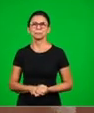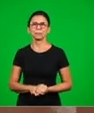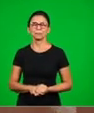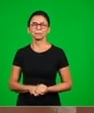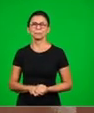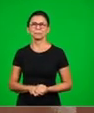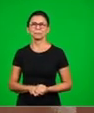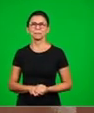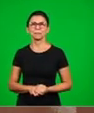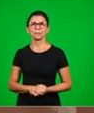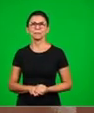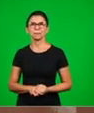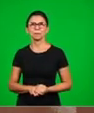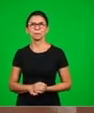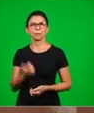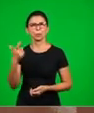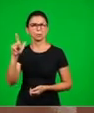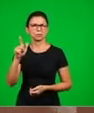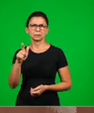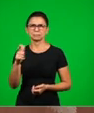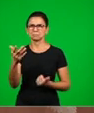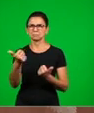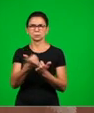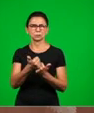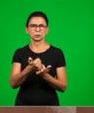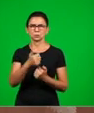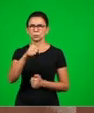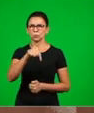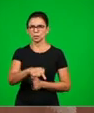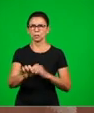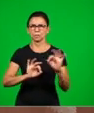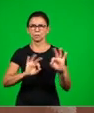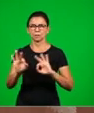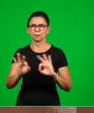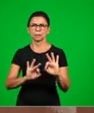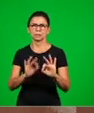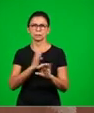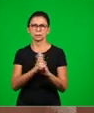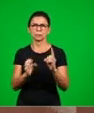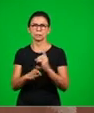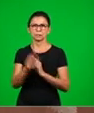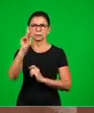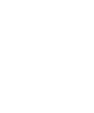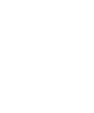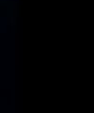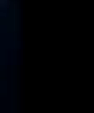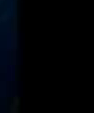estivermos nós aqui, outros estarão fazendo esse tipo de trabalho. A paz do Senhor.